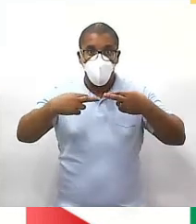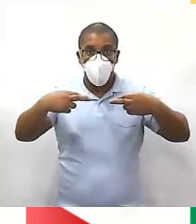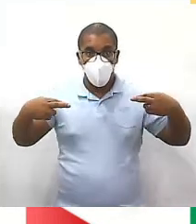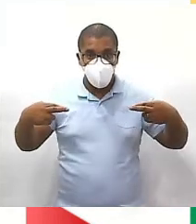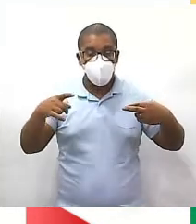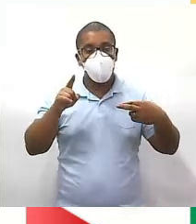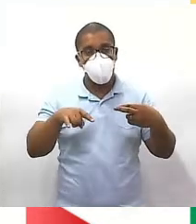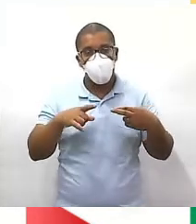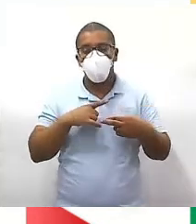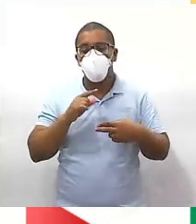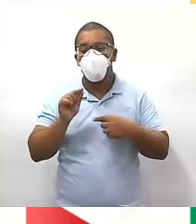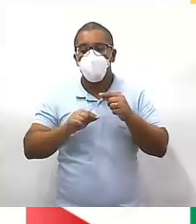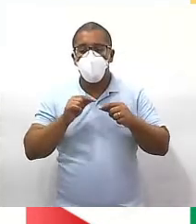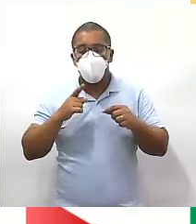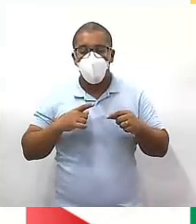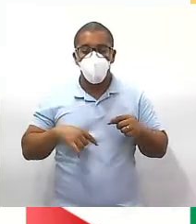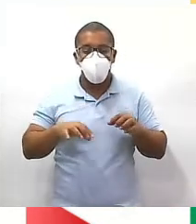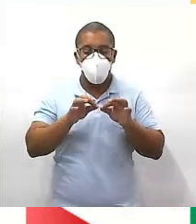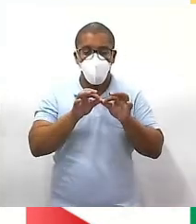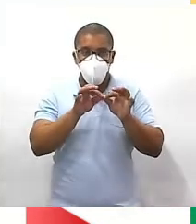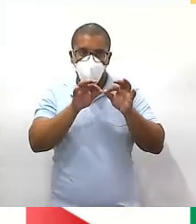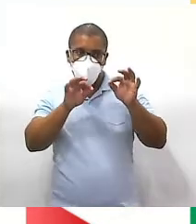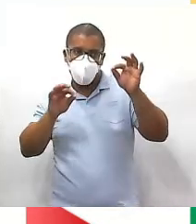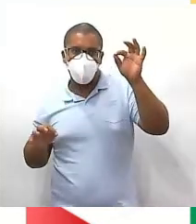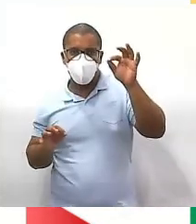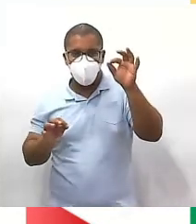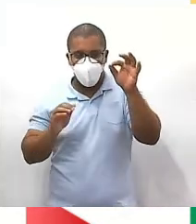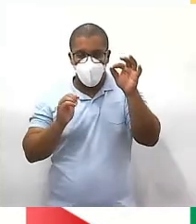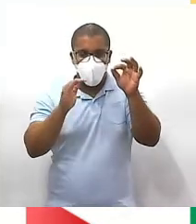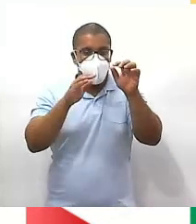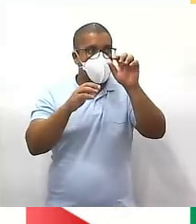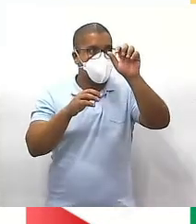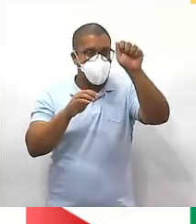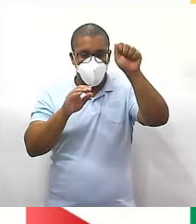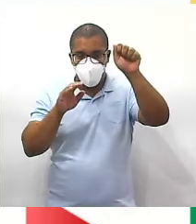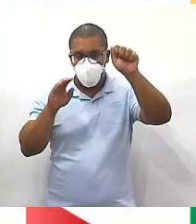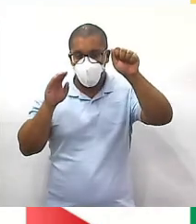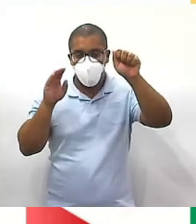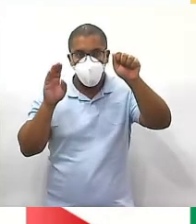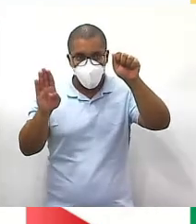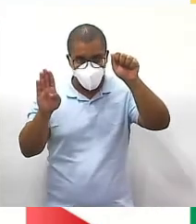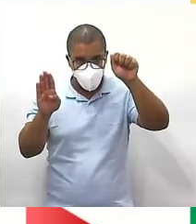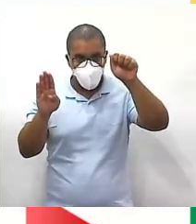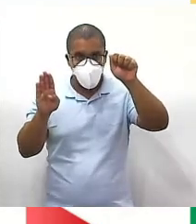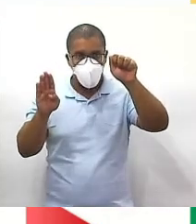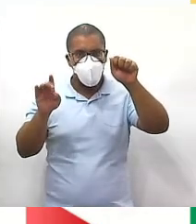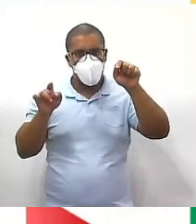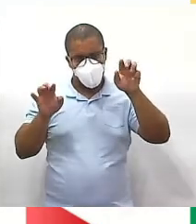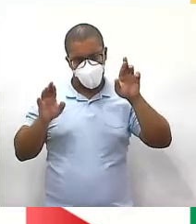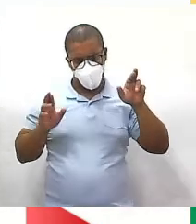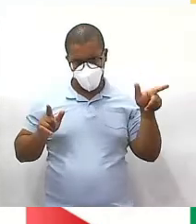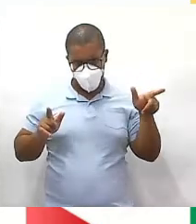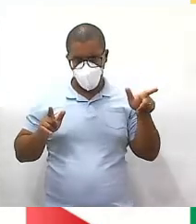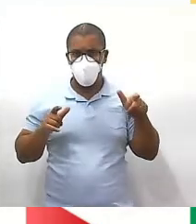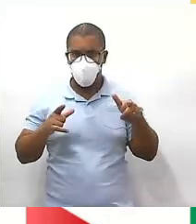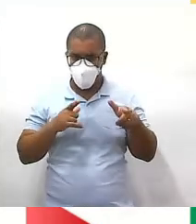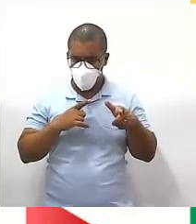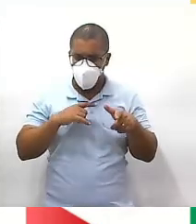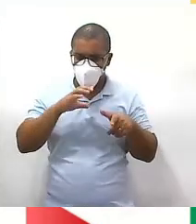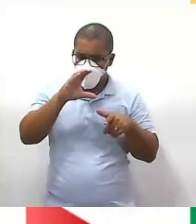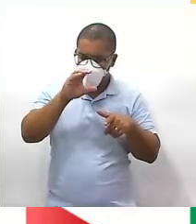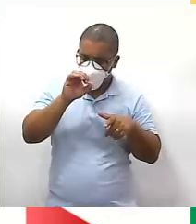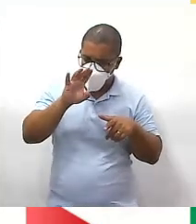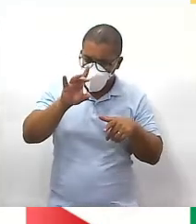é esse ponto mais alto aí, A e B, que difere, tá? Essa corda